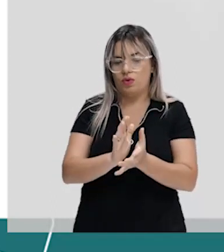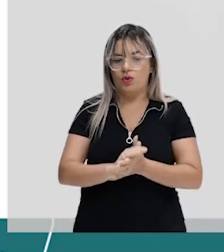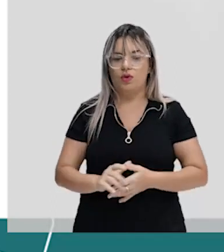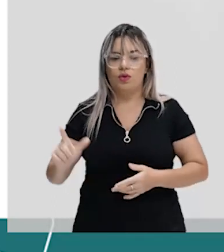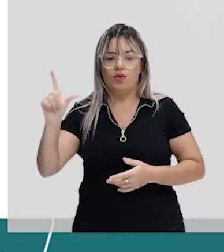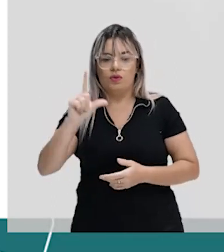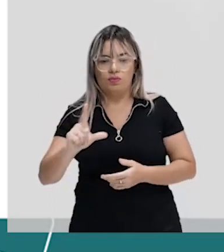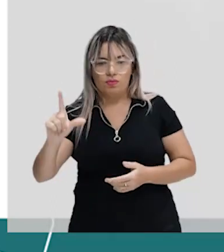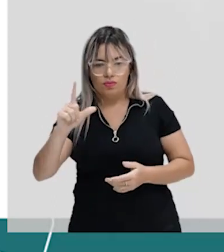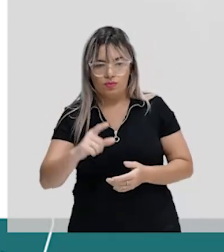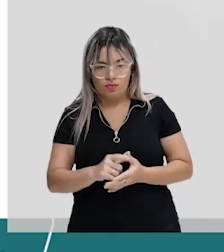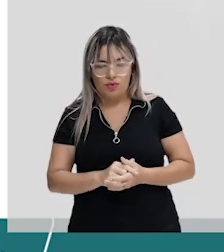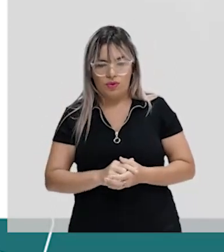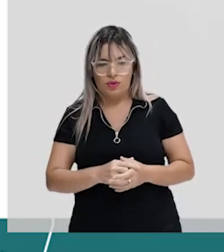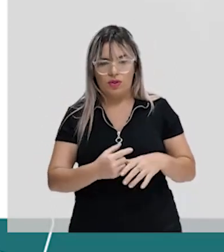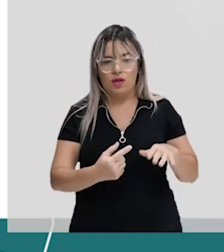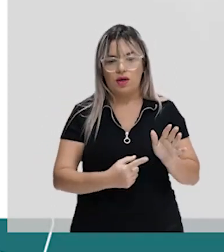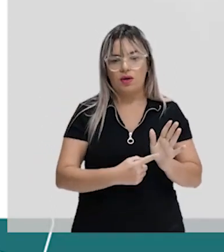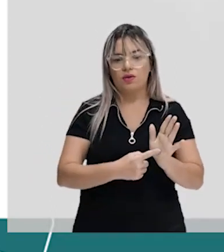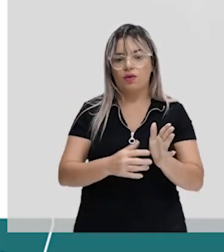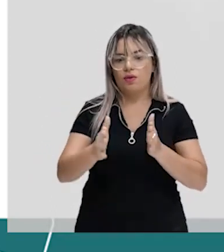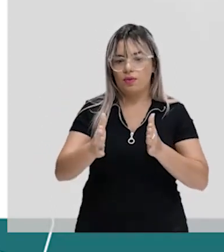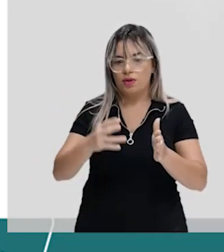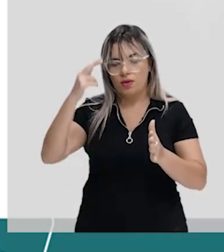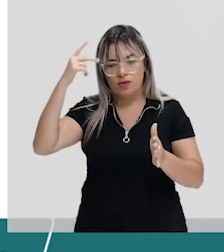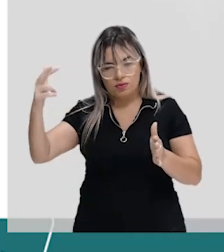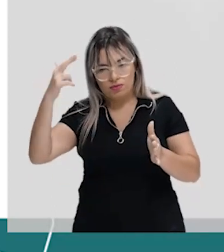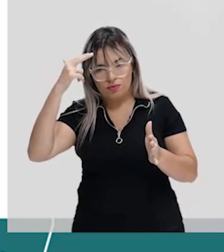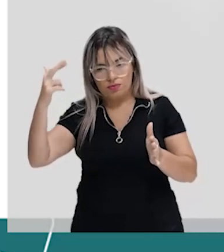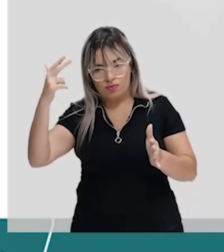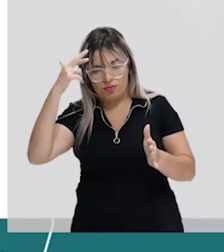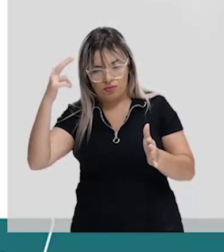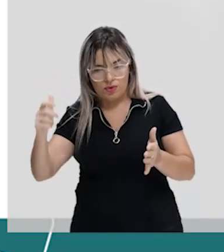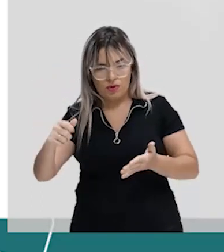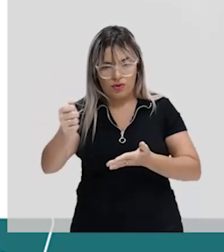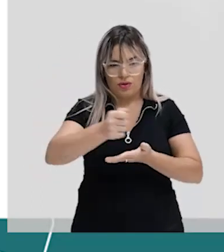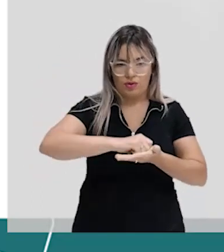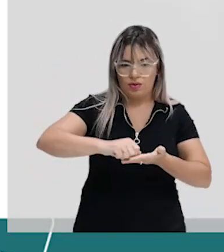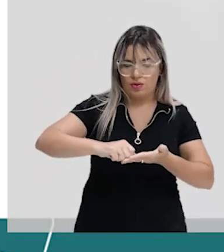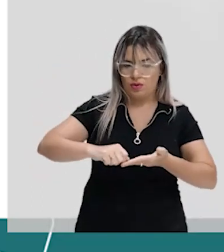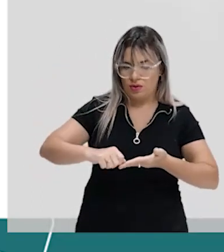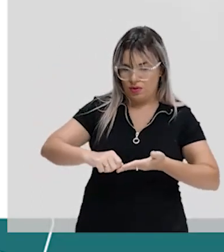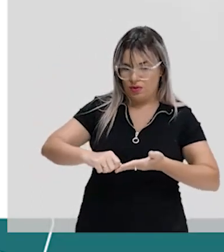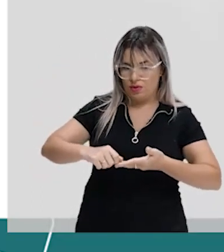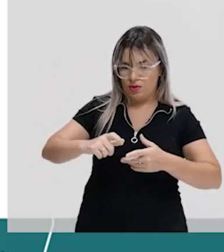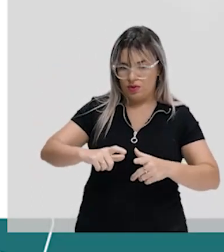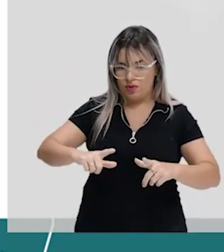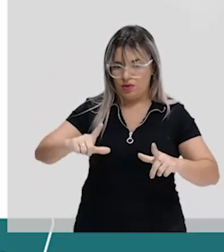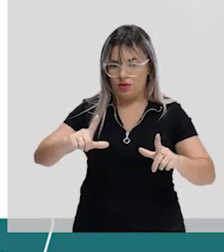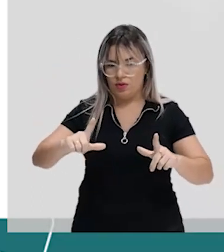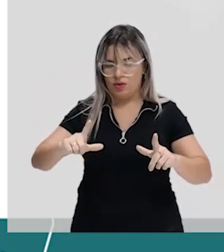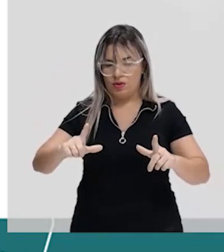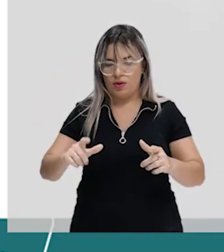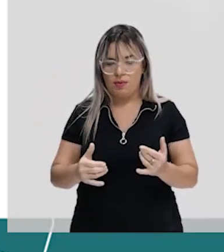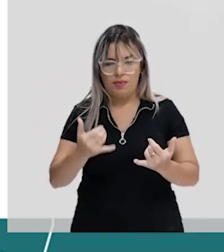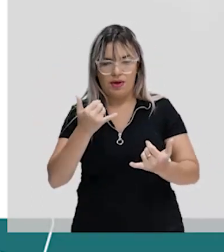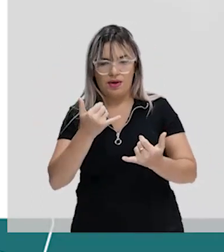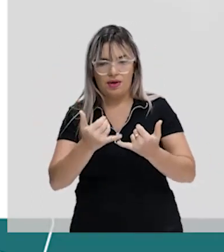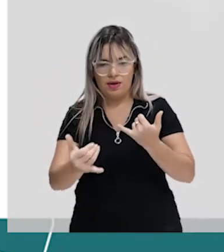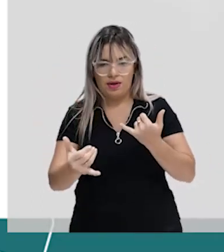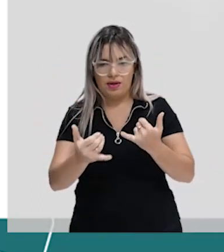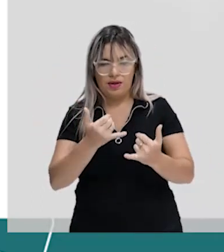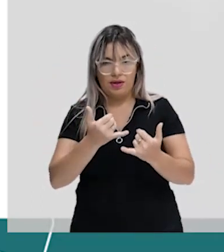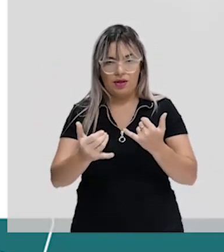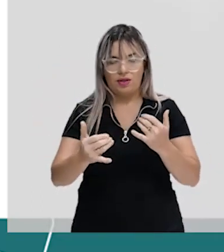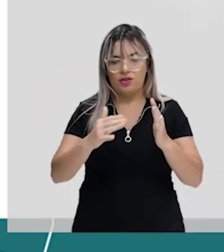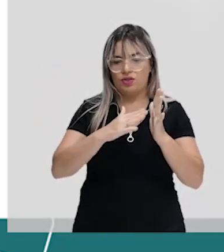que são representações de um período histórico determinado, repleto de escritores e obras que possuem semelhanças estilísticas,